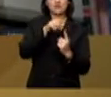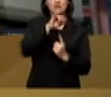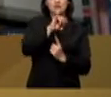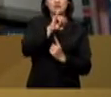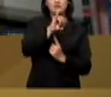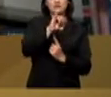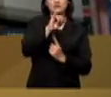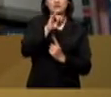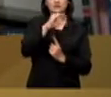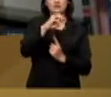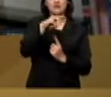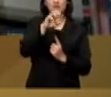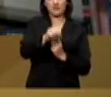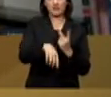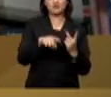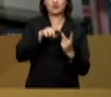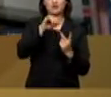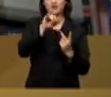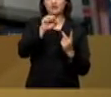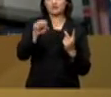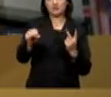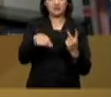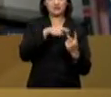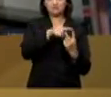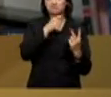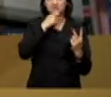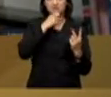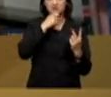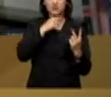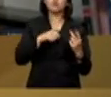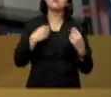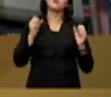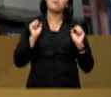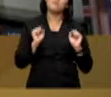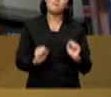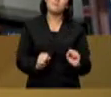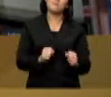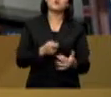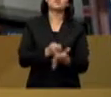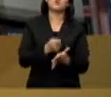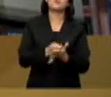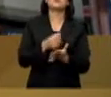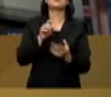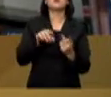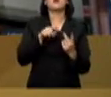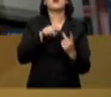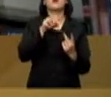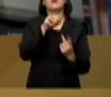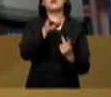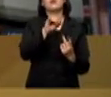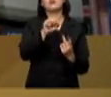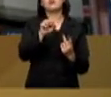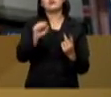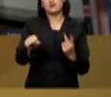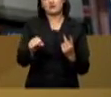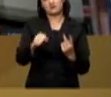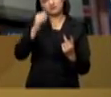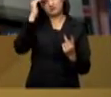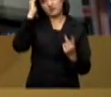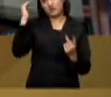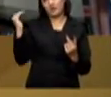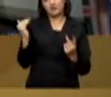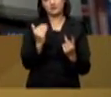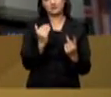Possibilidade de cobrança apenas do ISS, respeitada a prescrição, por óbvio.